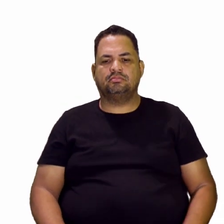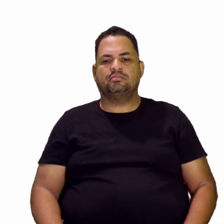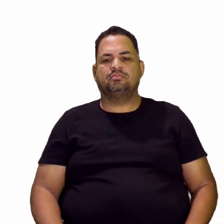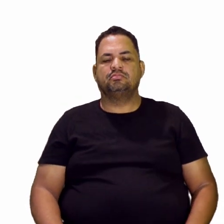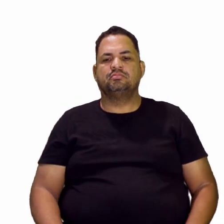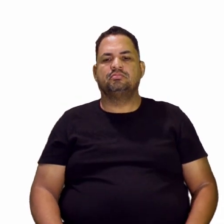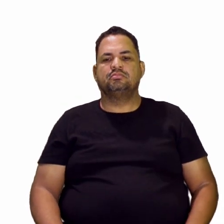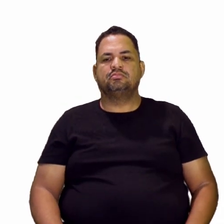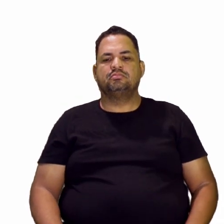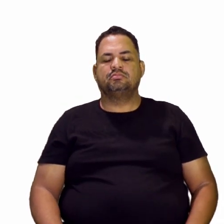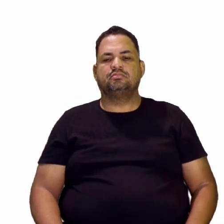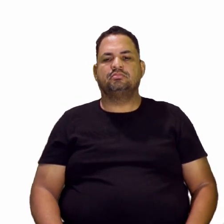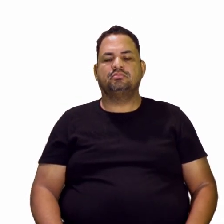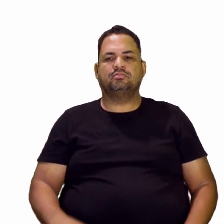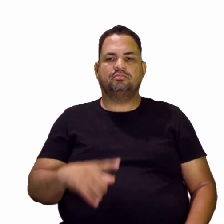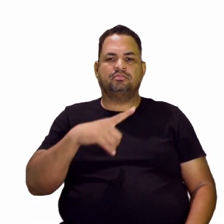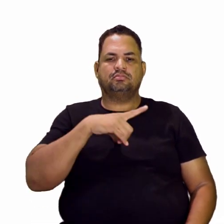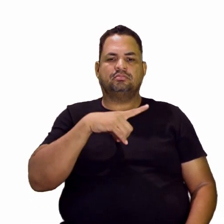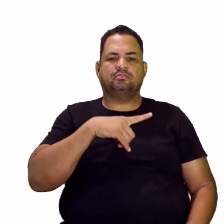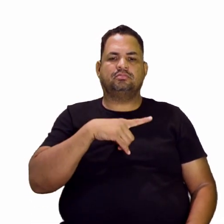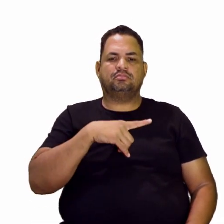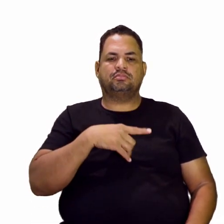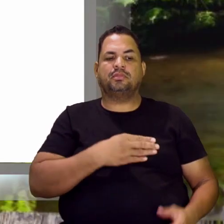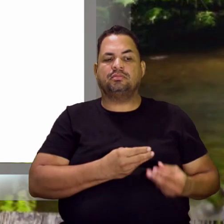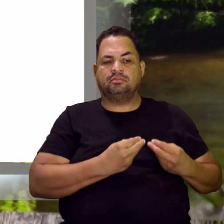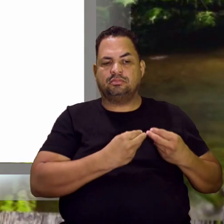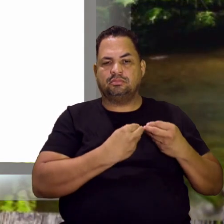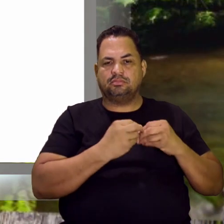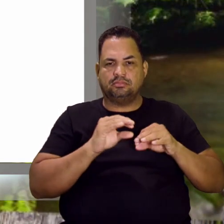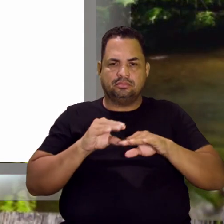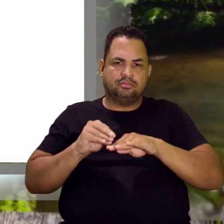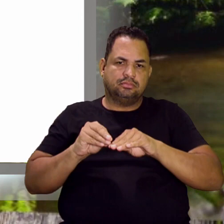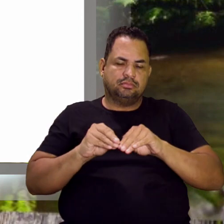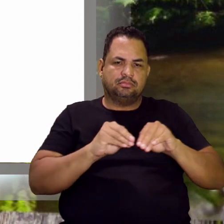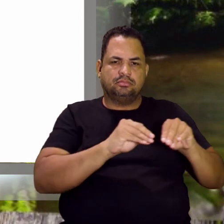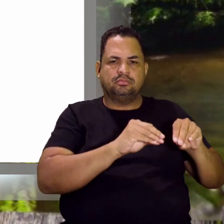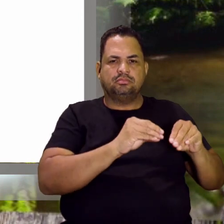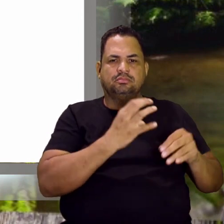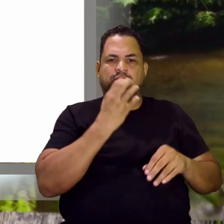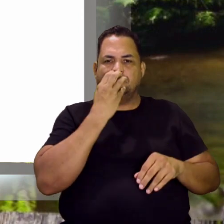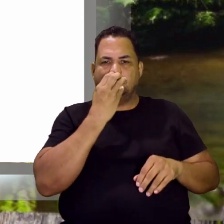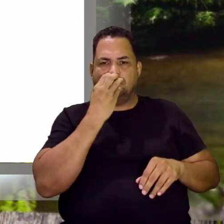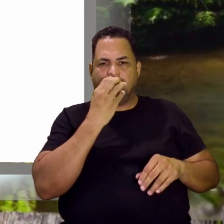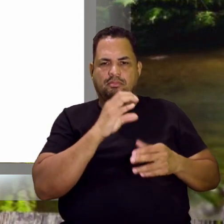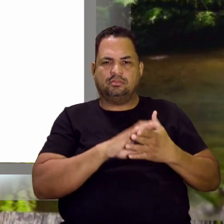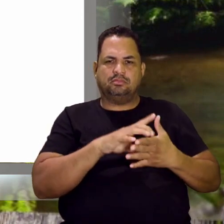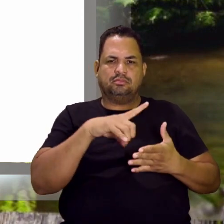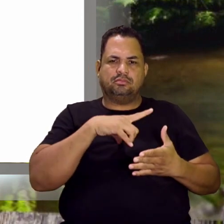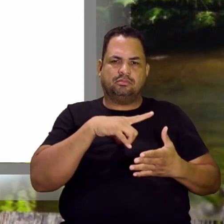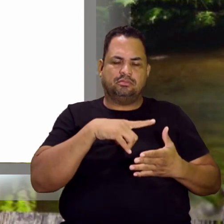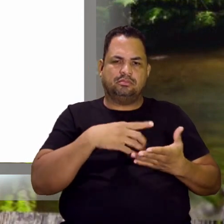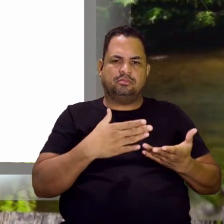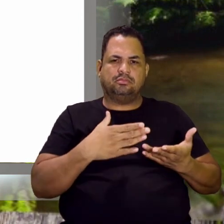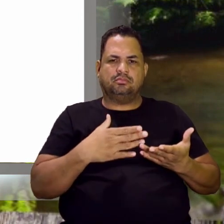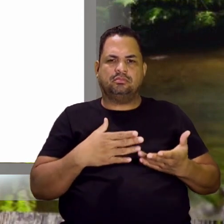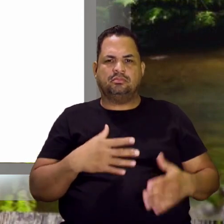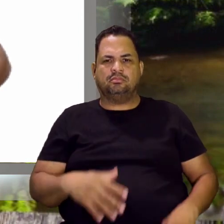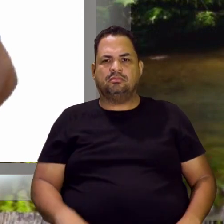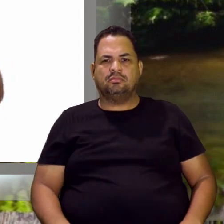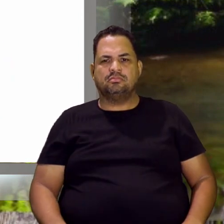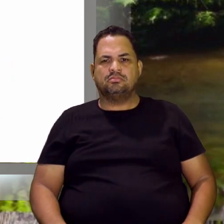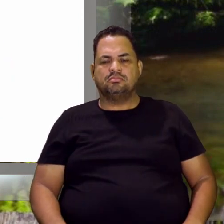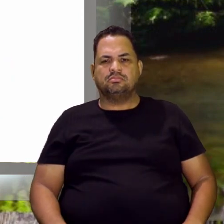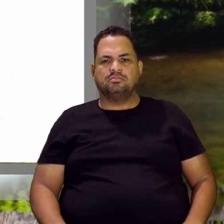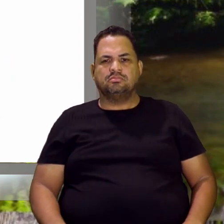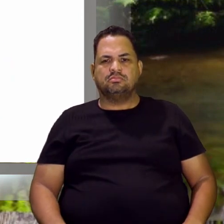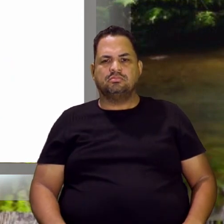por exemplo, eu tenho aqui, eu vou levar meu cachorro, né? Eu estou percebendo que o meu cachorro, ele está mal, ele está, sei